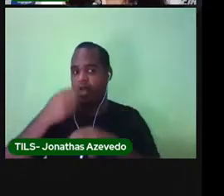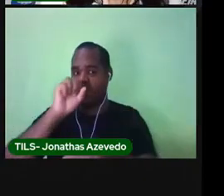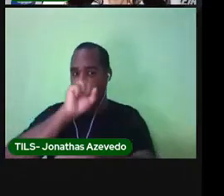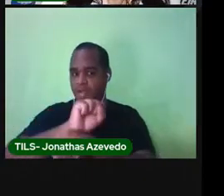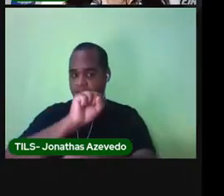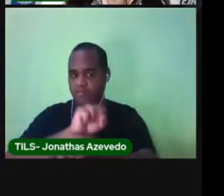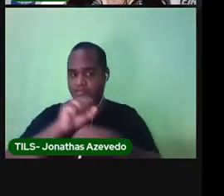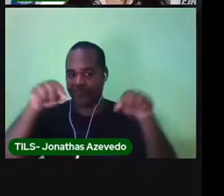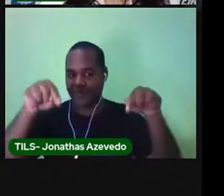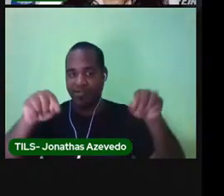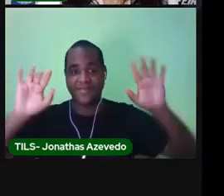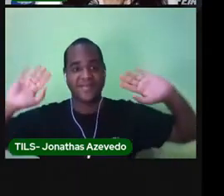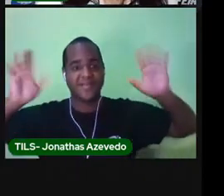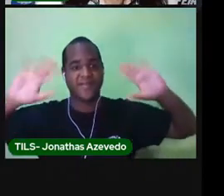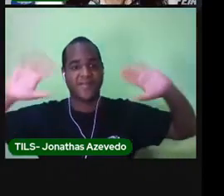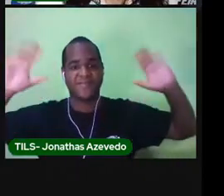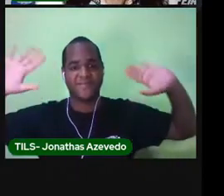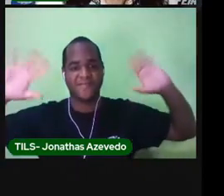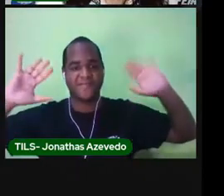Tchau